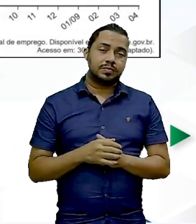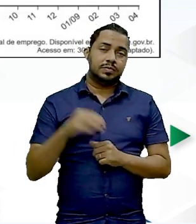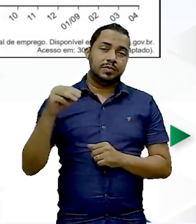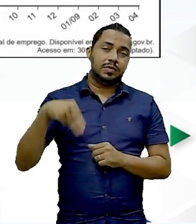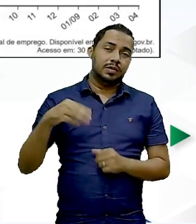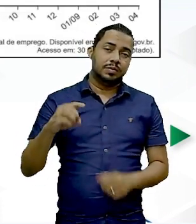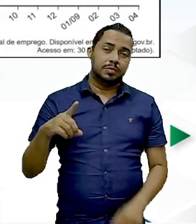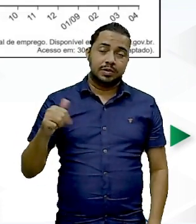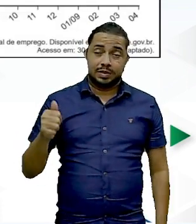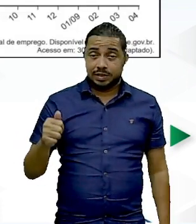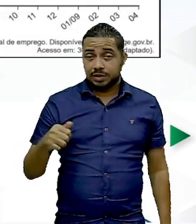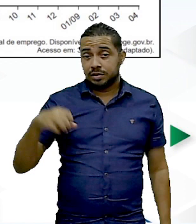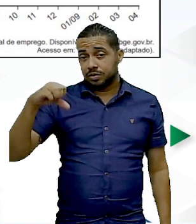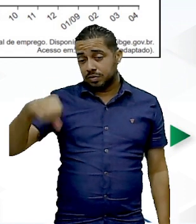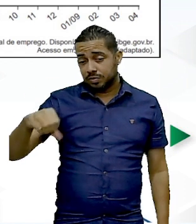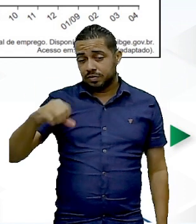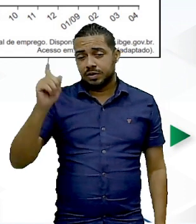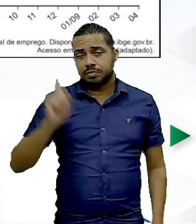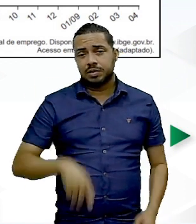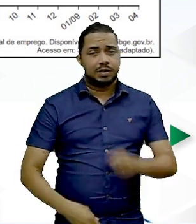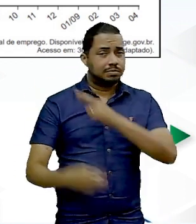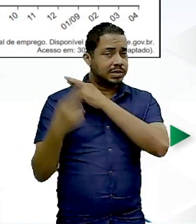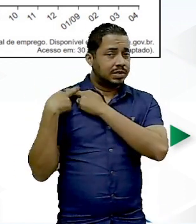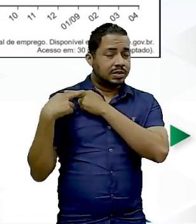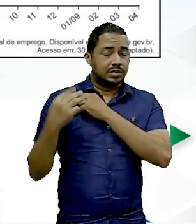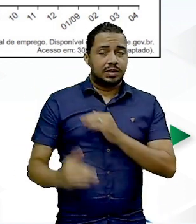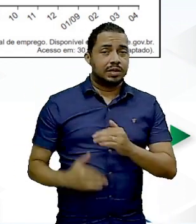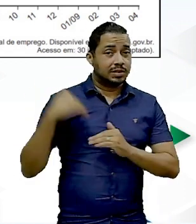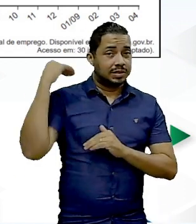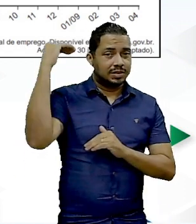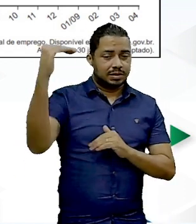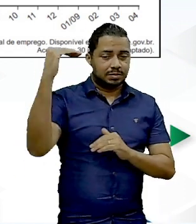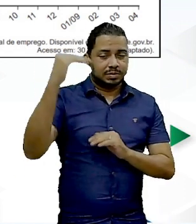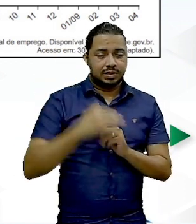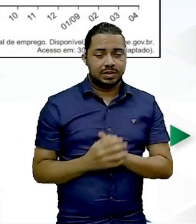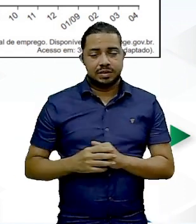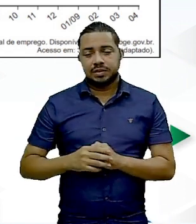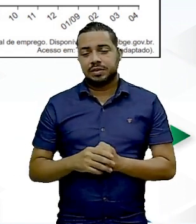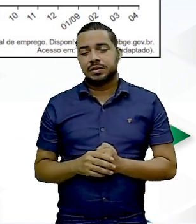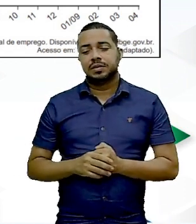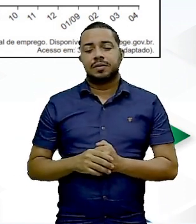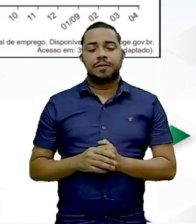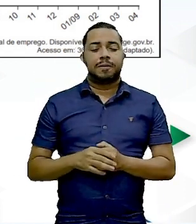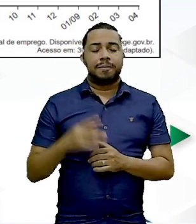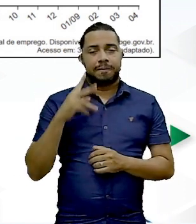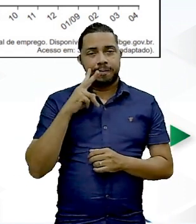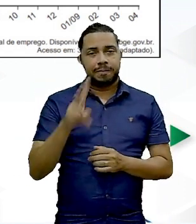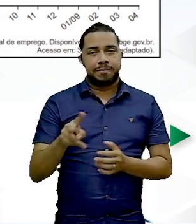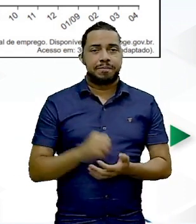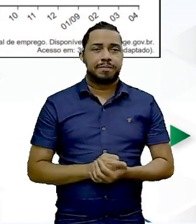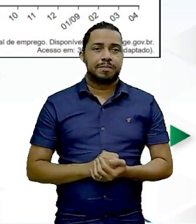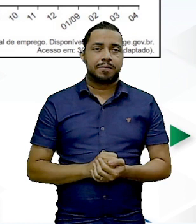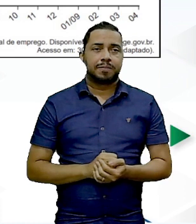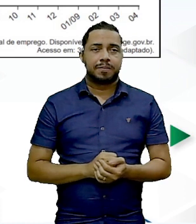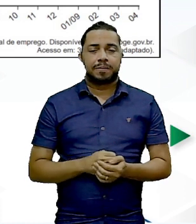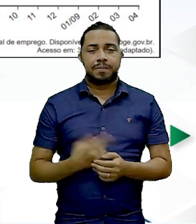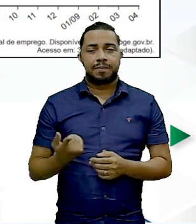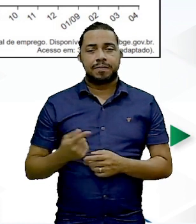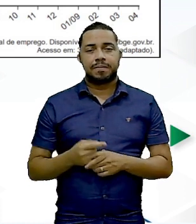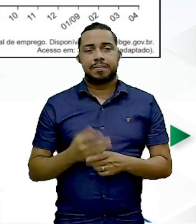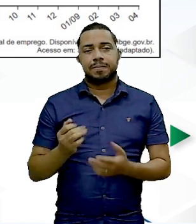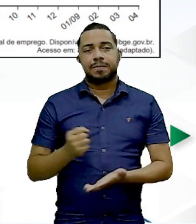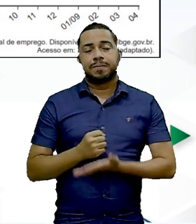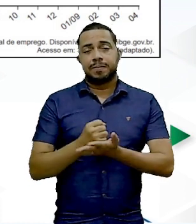9, é a maior representatividade, ele tá lá em cima, ó, tá vendo? Esse pontinho aí, viu agora? A animação